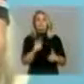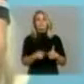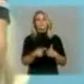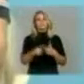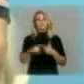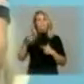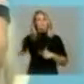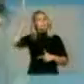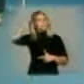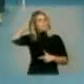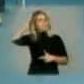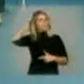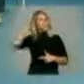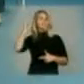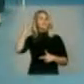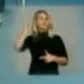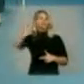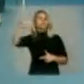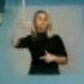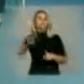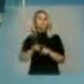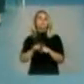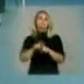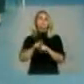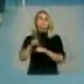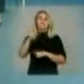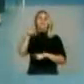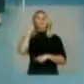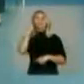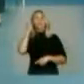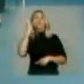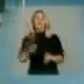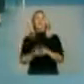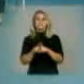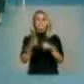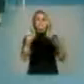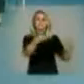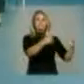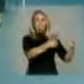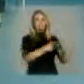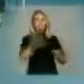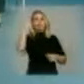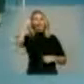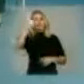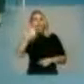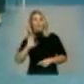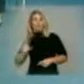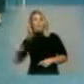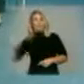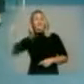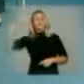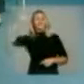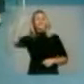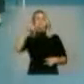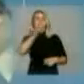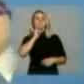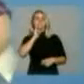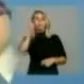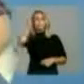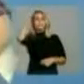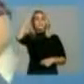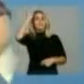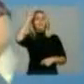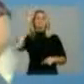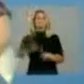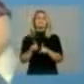Pará, o norte do Tocantins, aí pegando uma região dali do Maranhão. Maranhão como